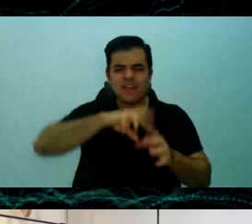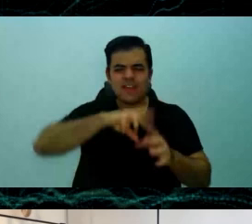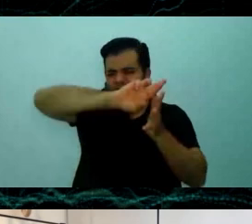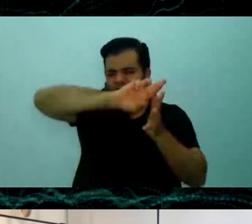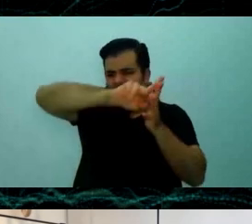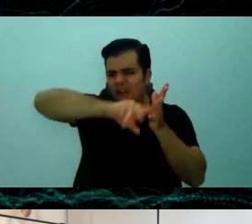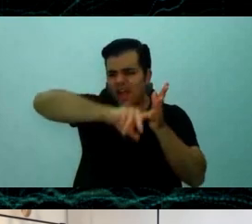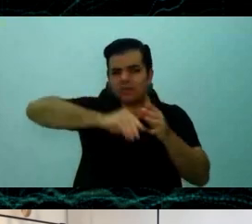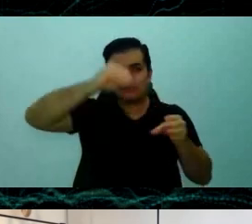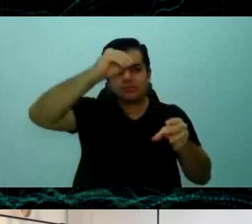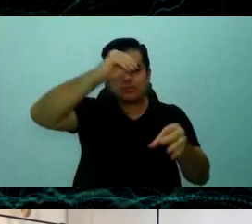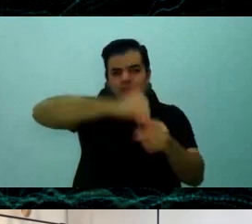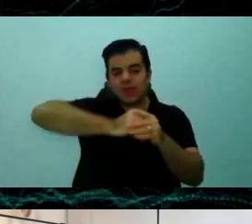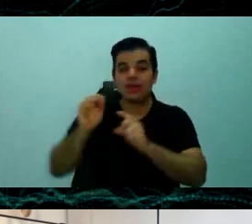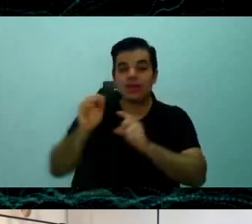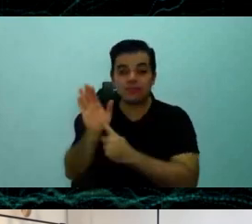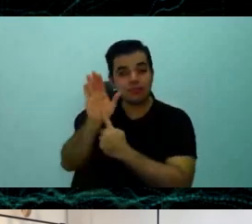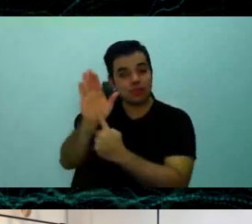mostrado para você